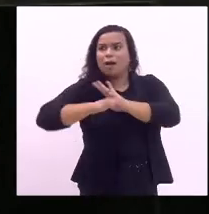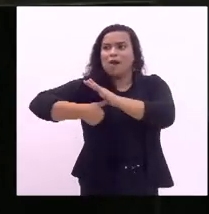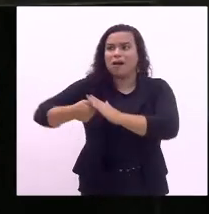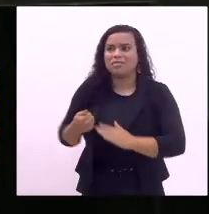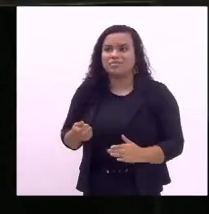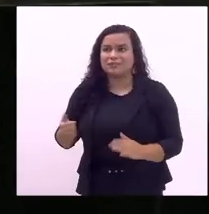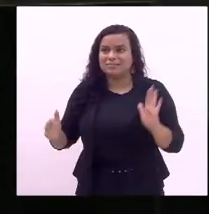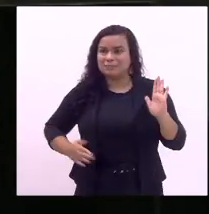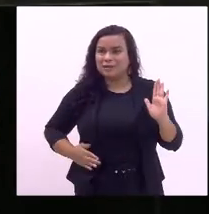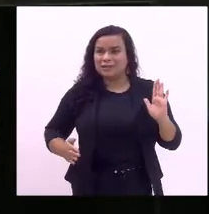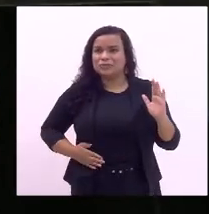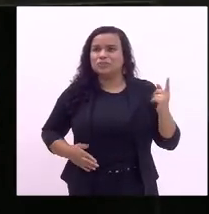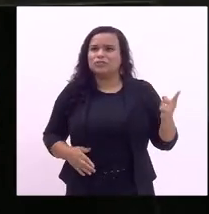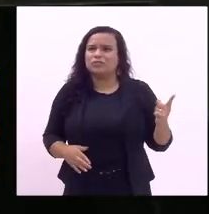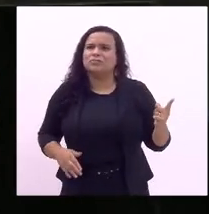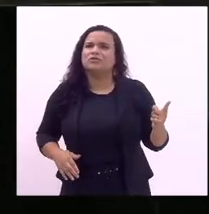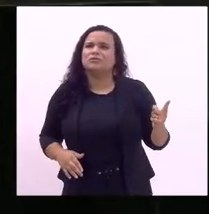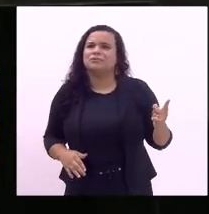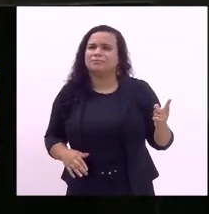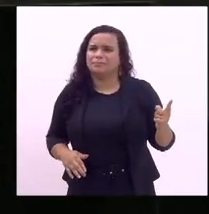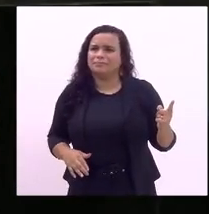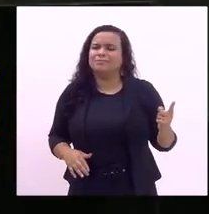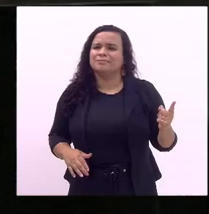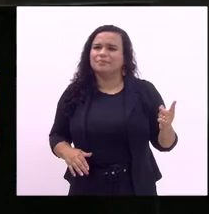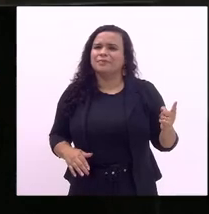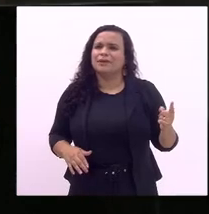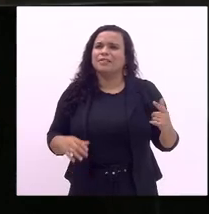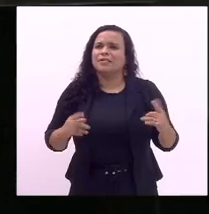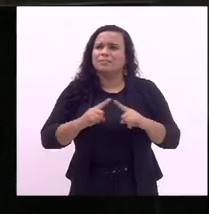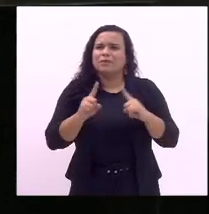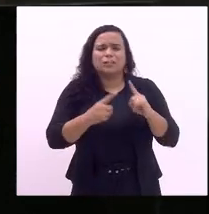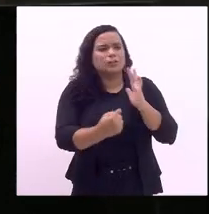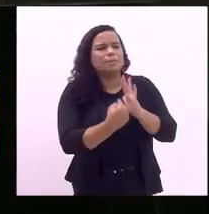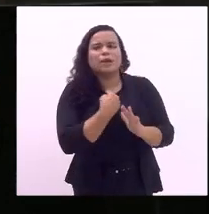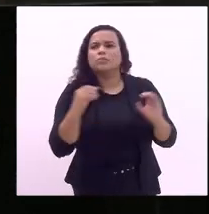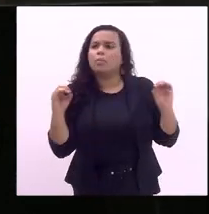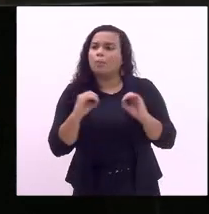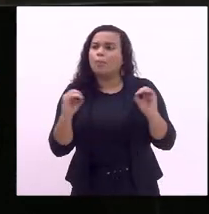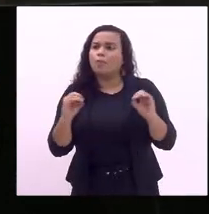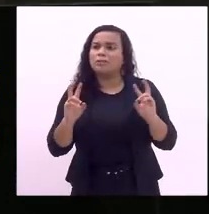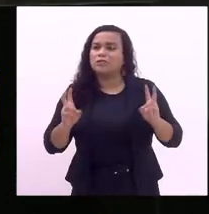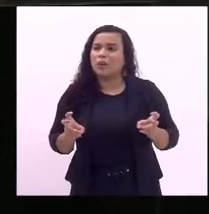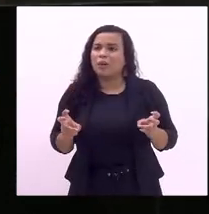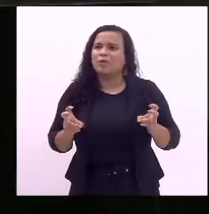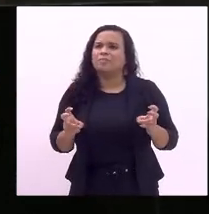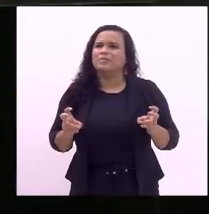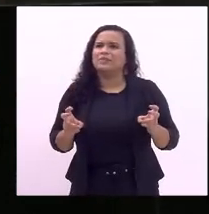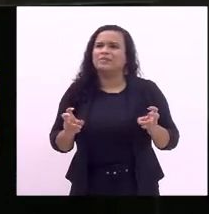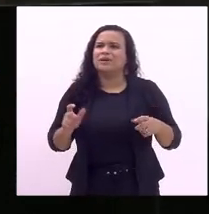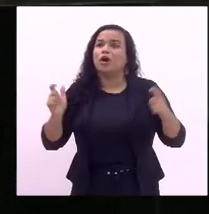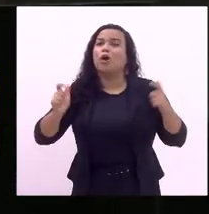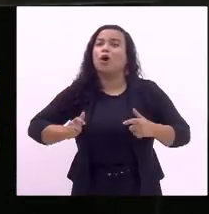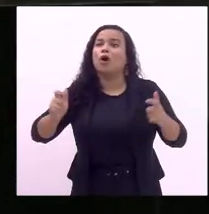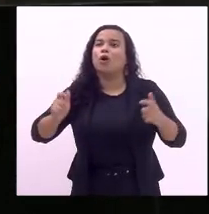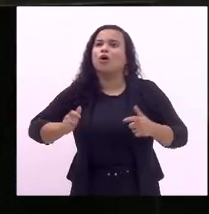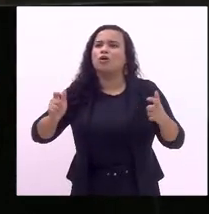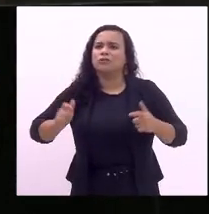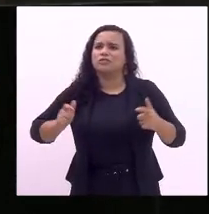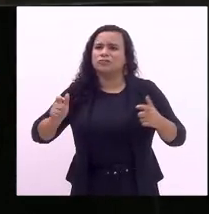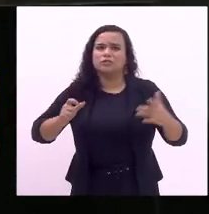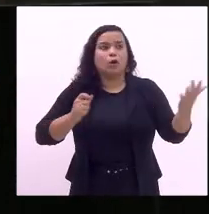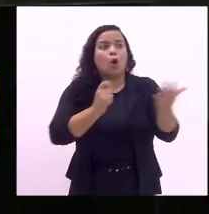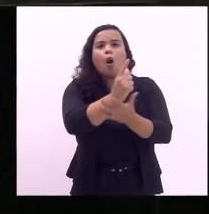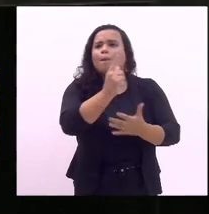um bandido e não foi perguntado e questionado a ele a momento nenhum onde ele conseguiu o seu